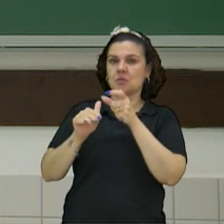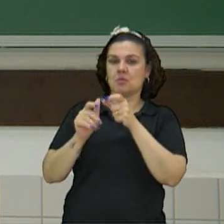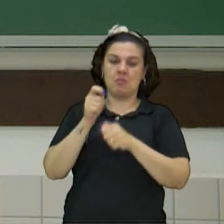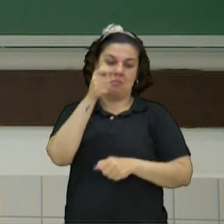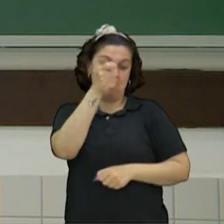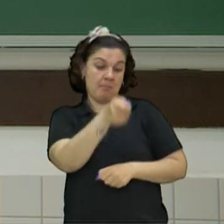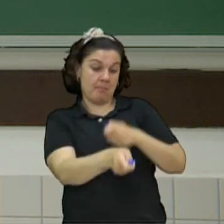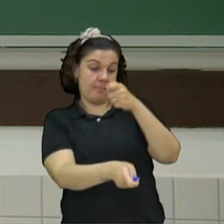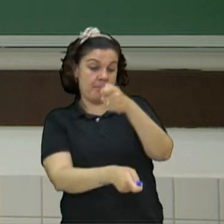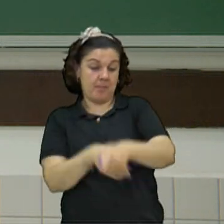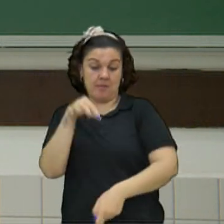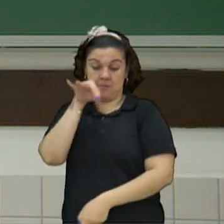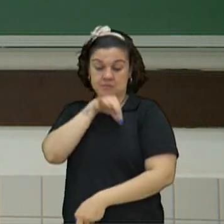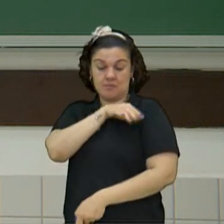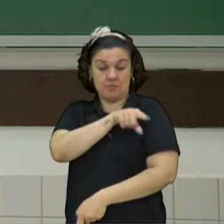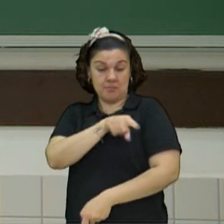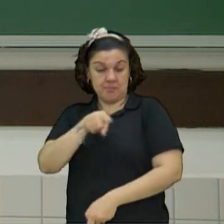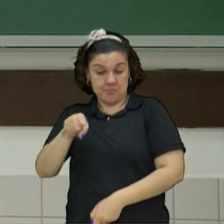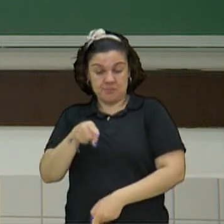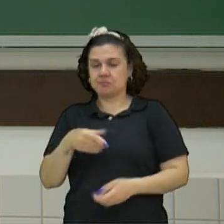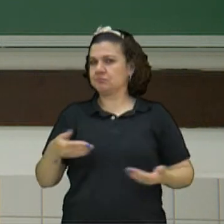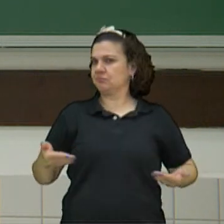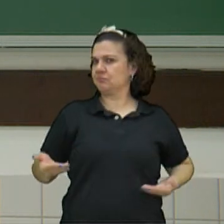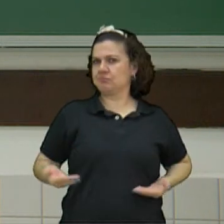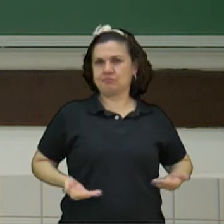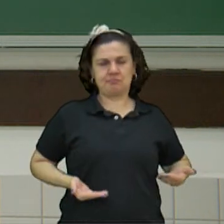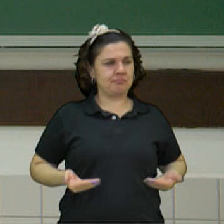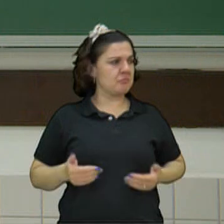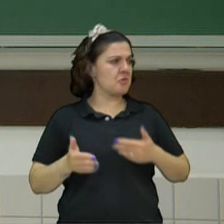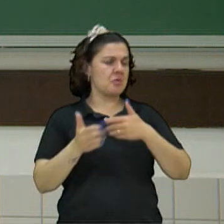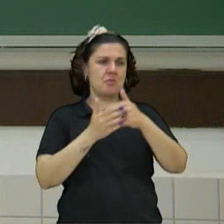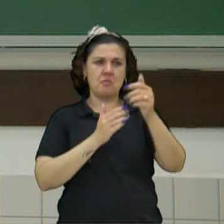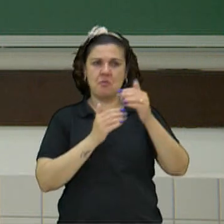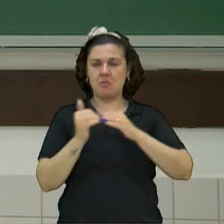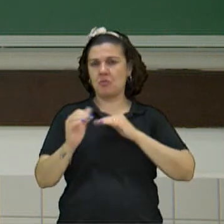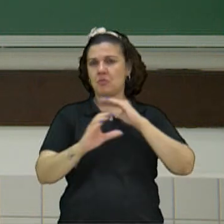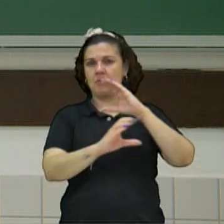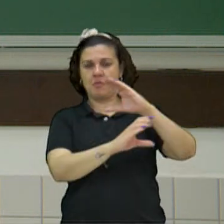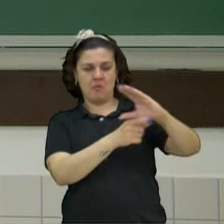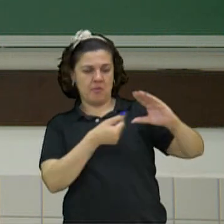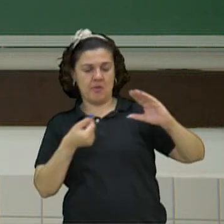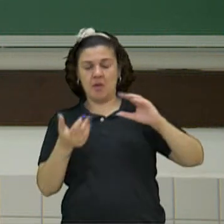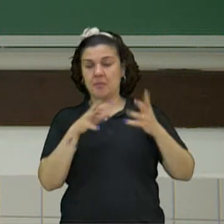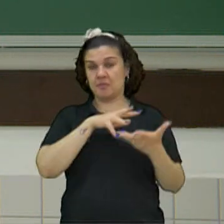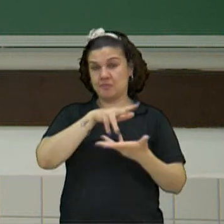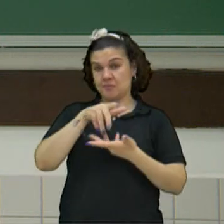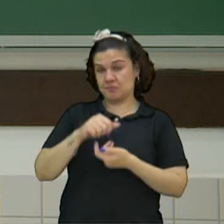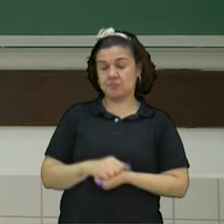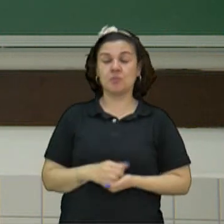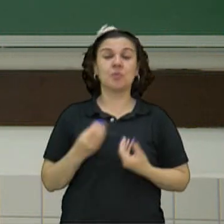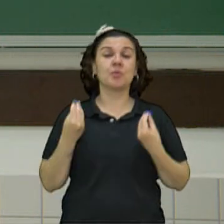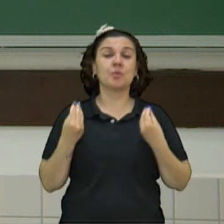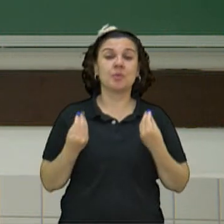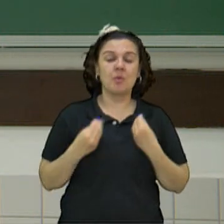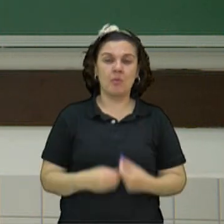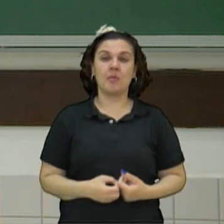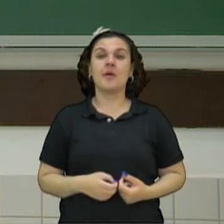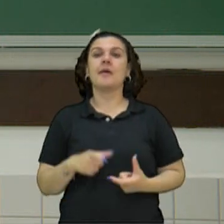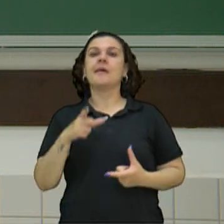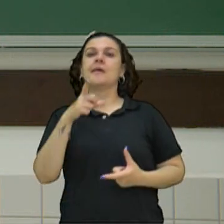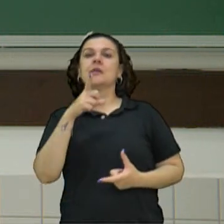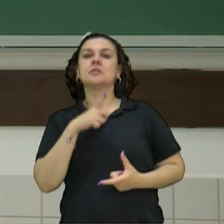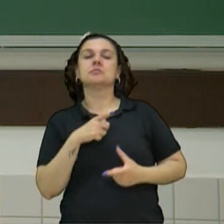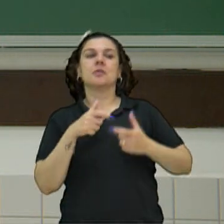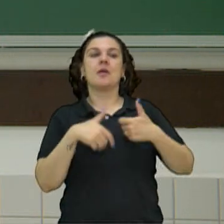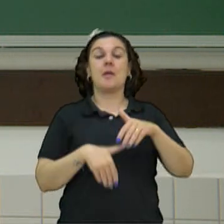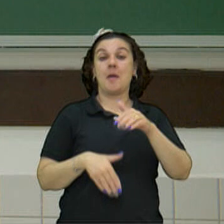pagar um salário para as pessoas, funcionar como qualquer outro capitalismo no planeta. Como é que eles conseguem isso? Ter uma